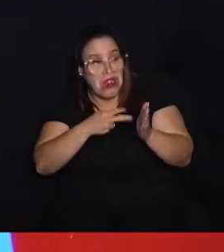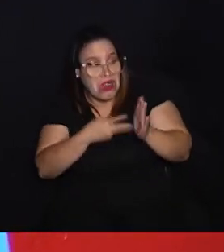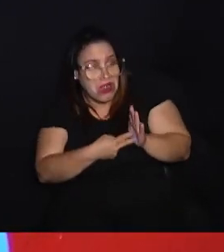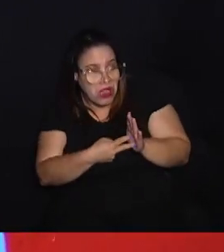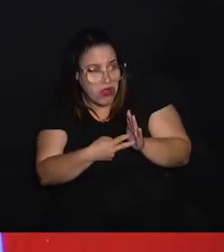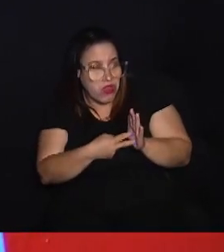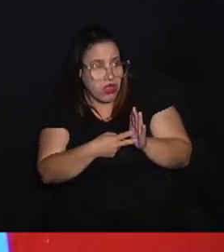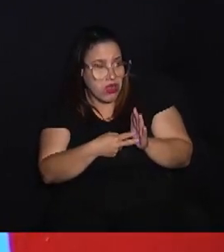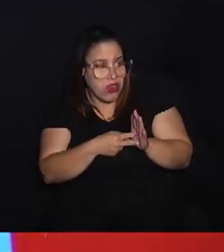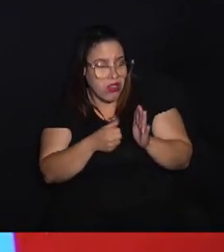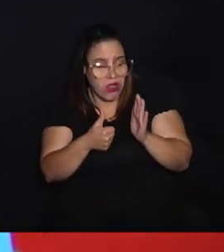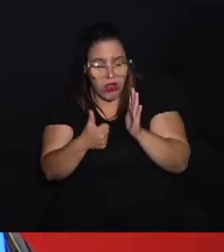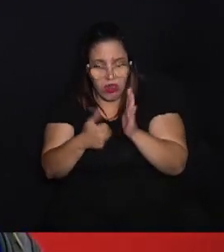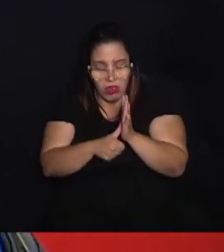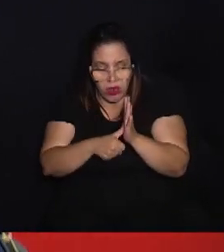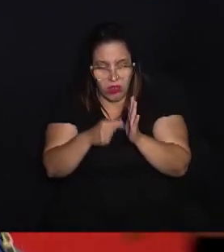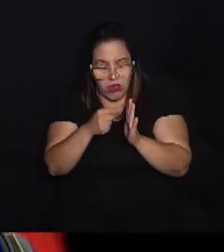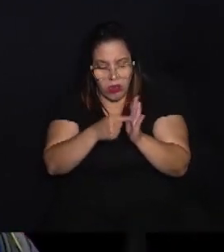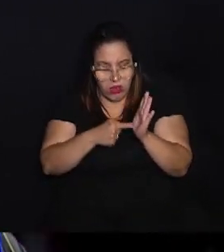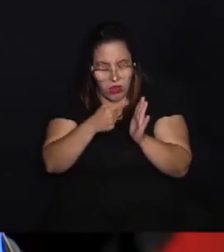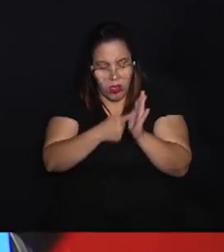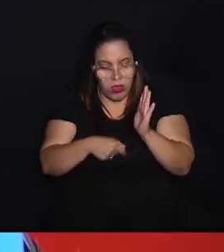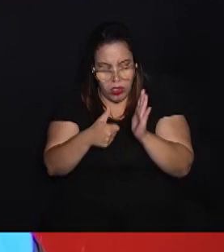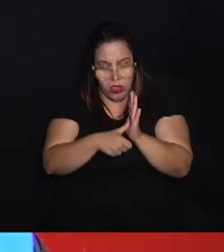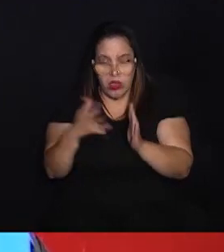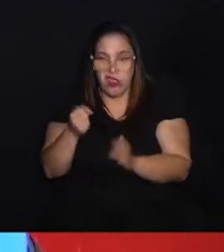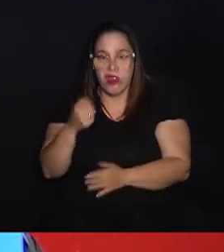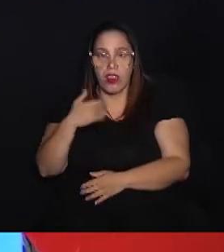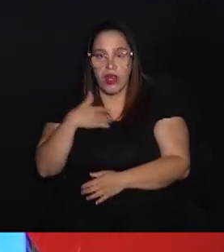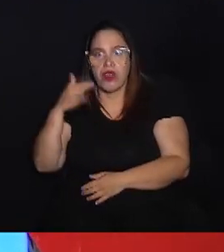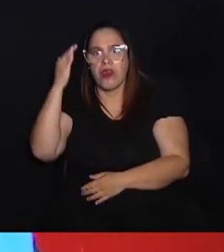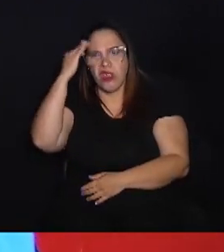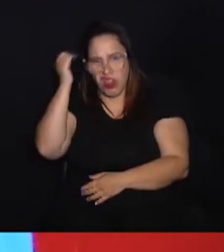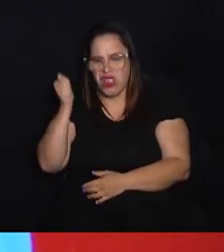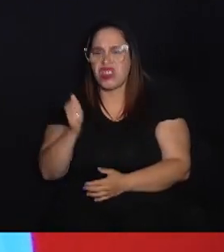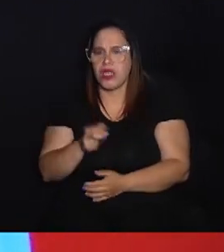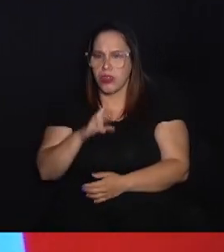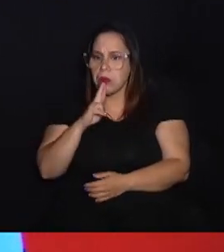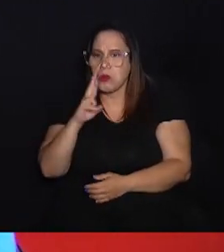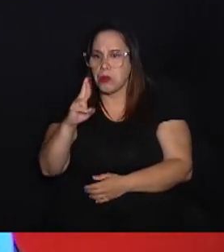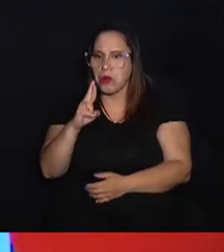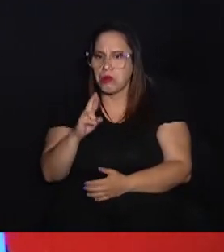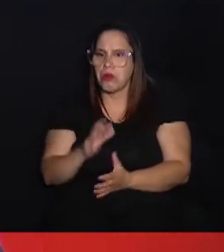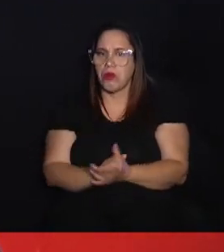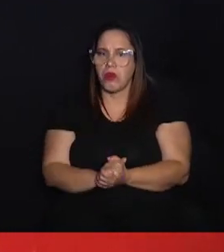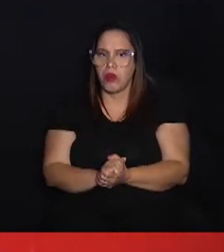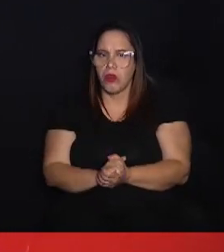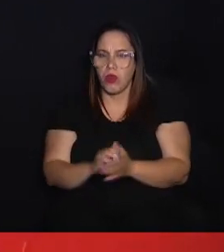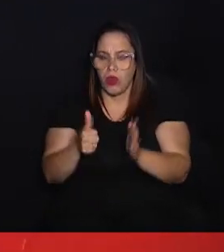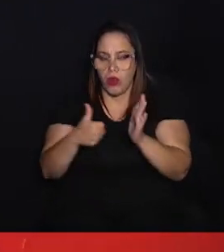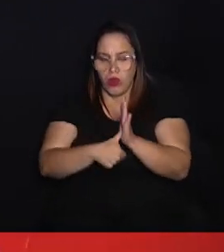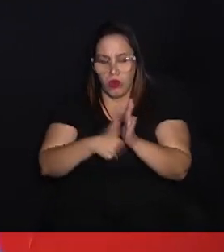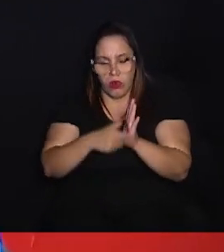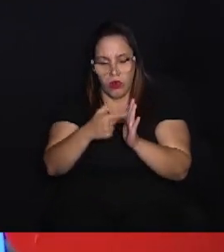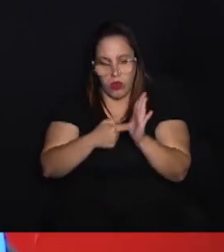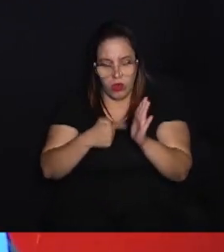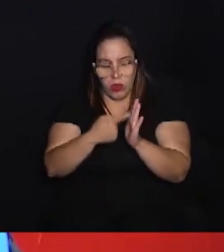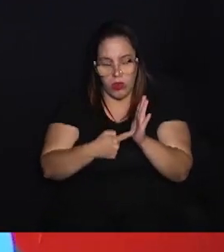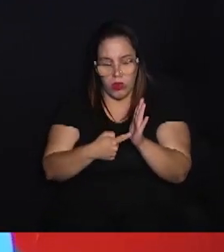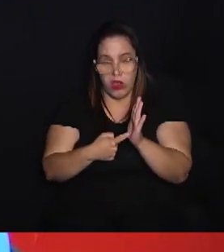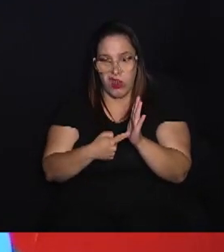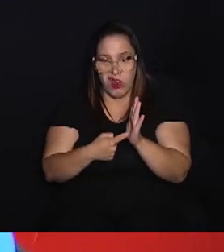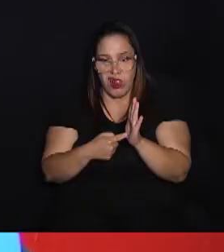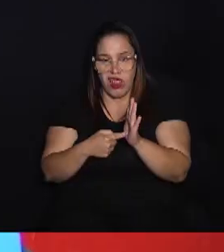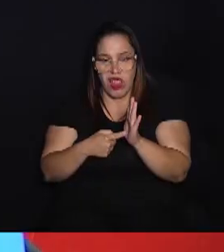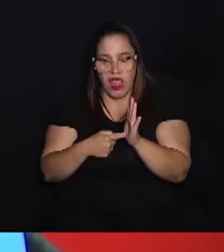voto ou votar em branco? Eu sei. Aí eu sei responder. Votar nulo em branco é atrasar o